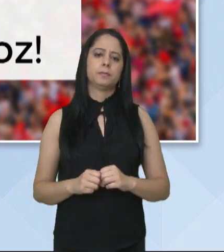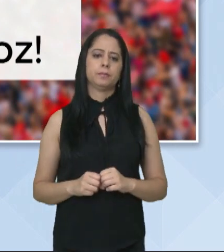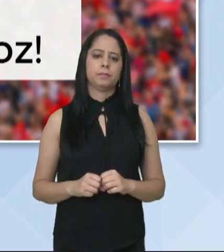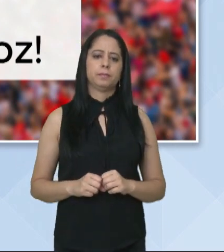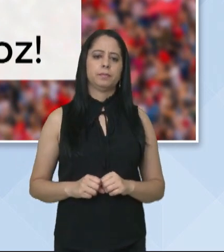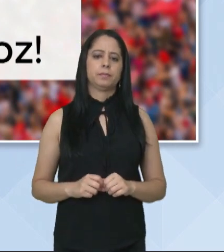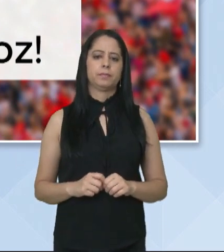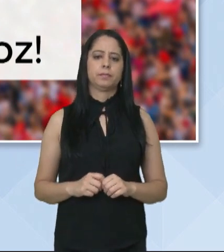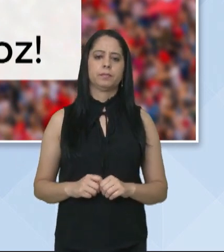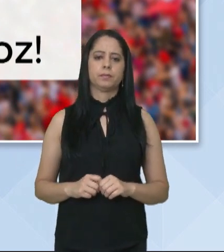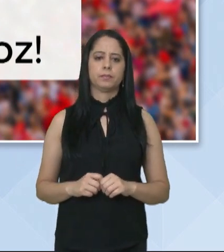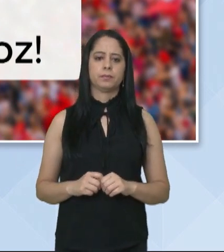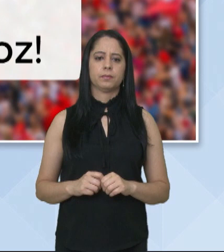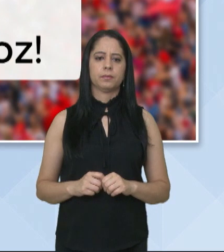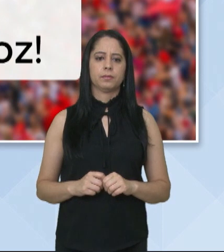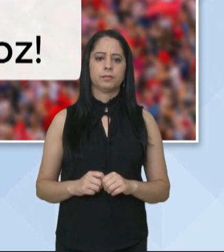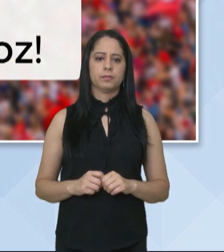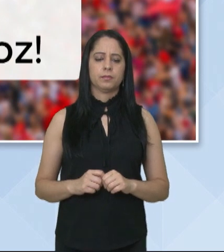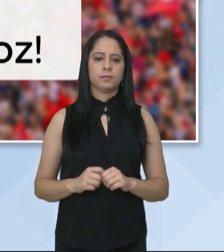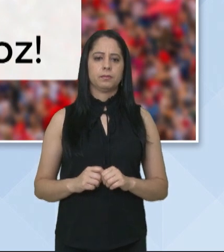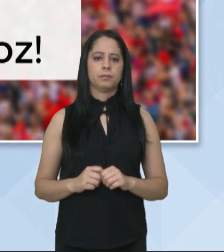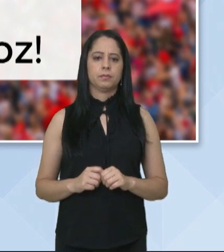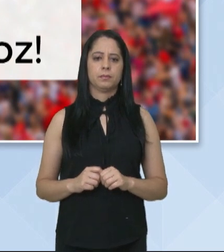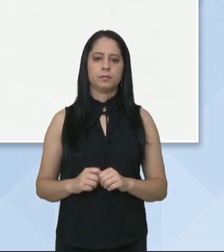a nossa voz.